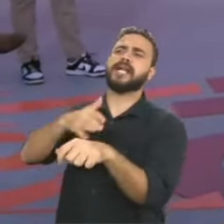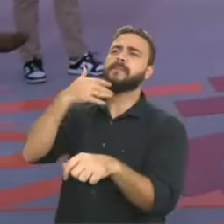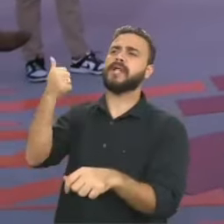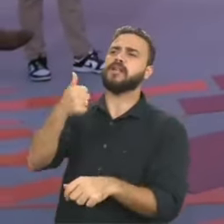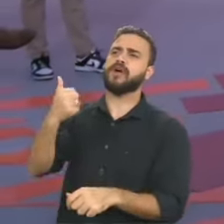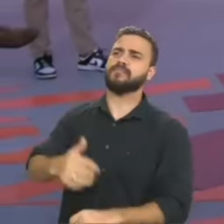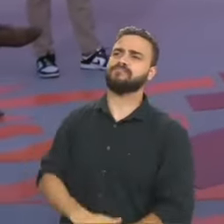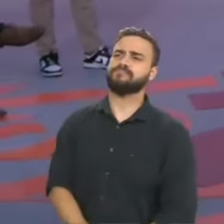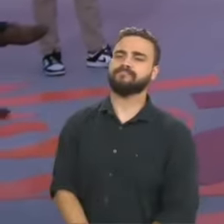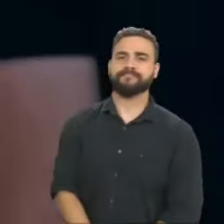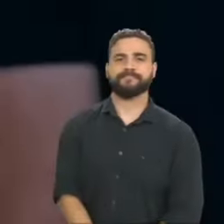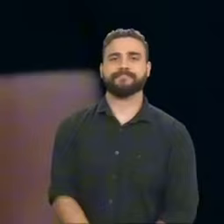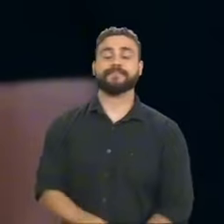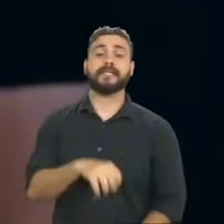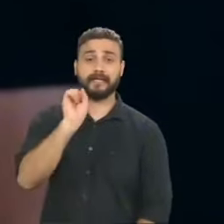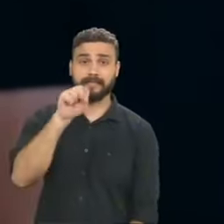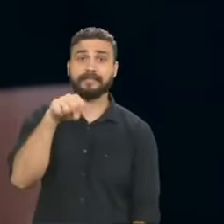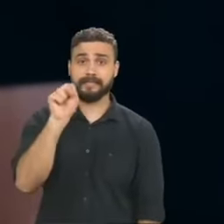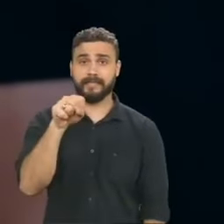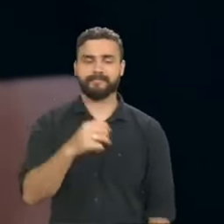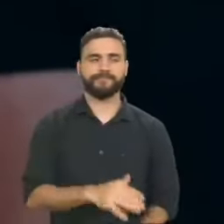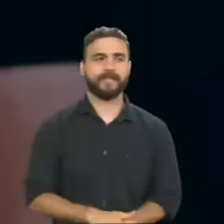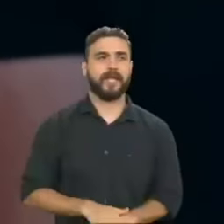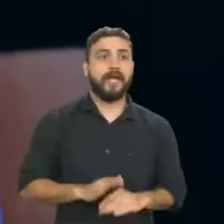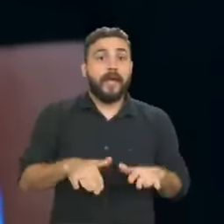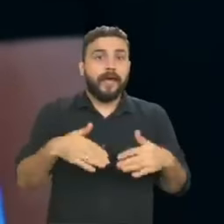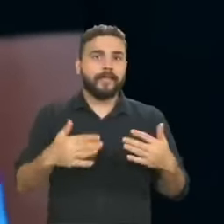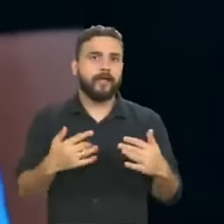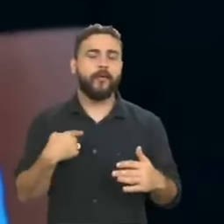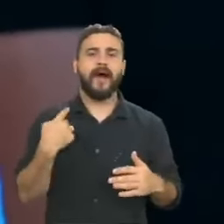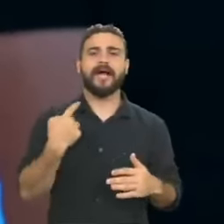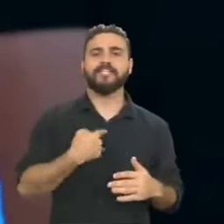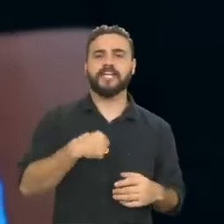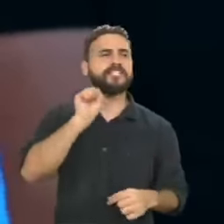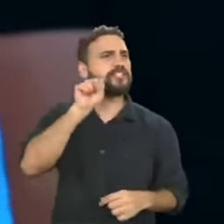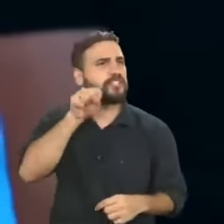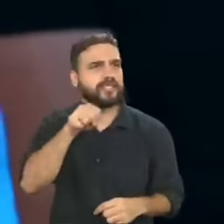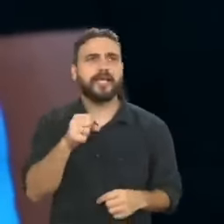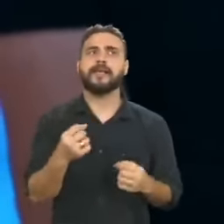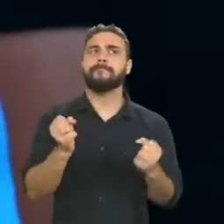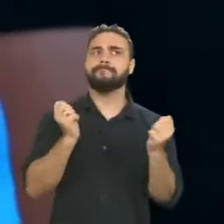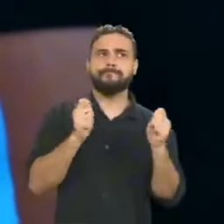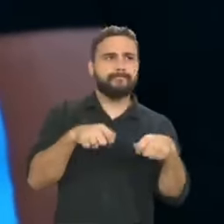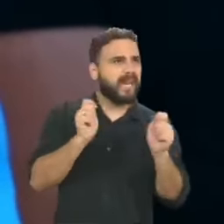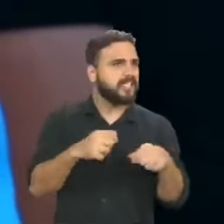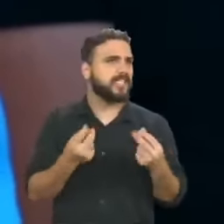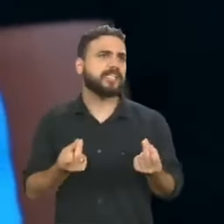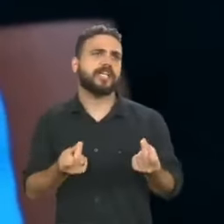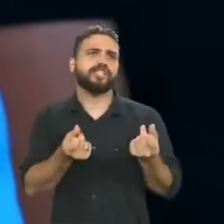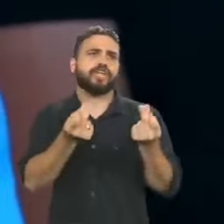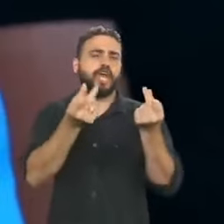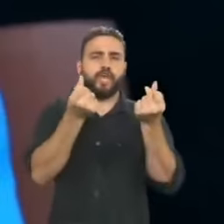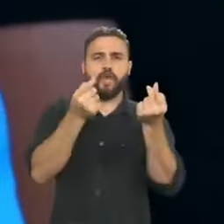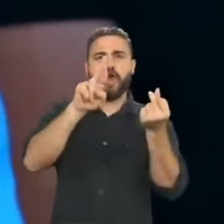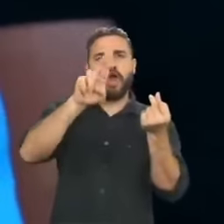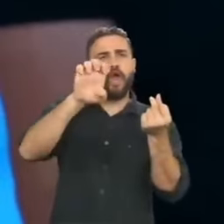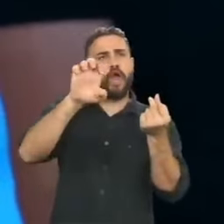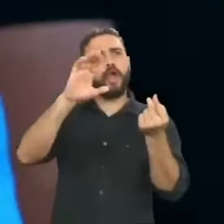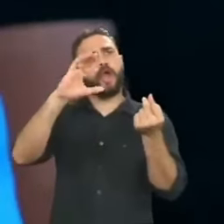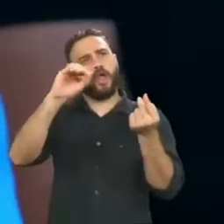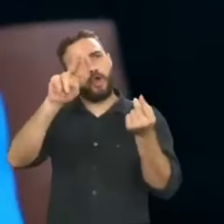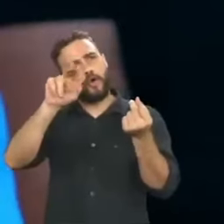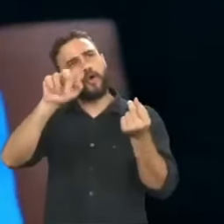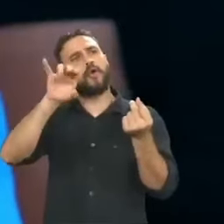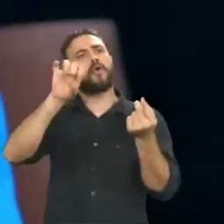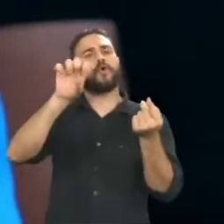coisas. Sim, bom, com certeza a gente precisa de recursos, né, e não só financeiros, mas